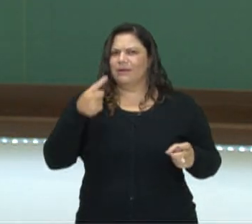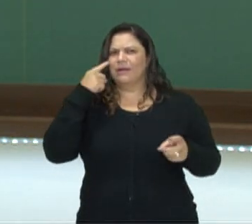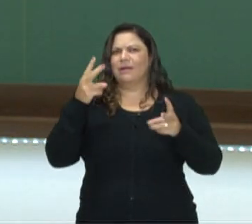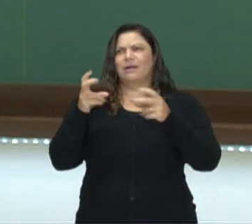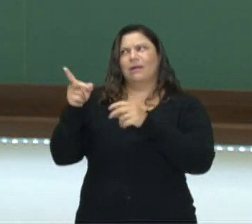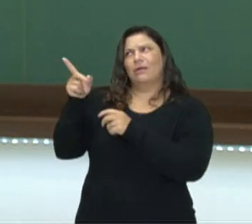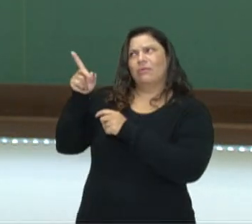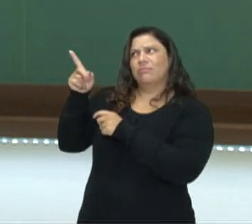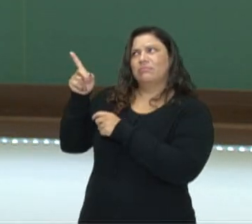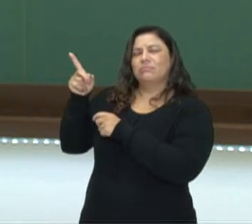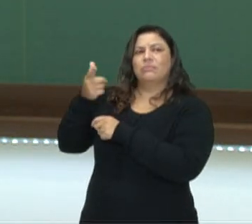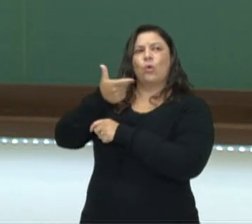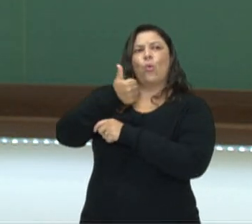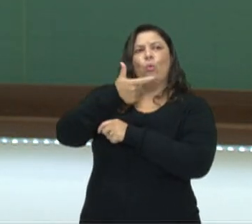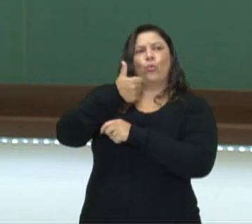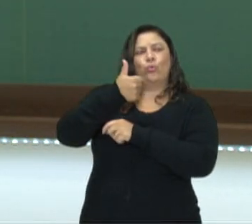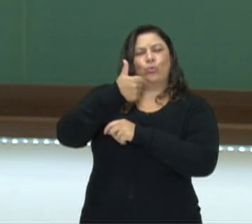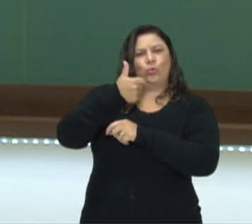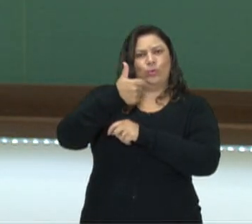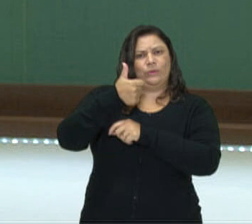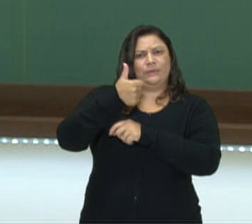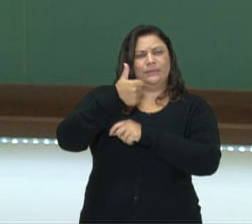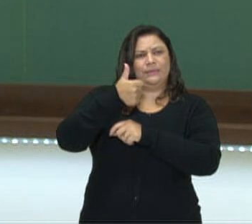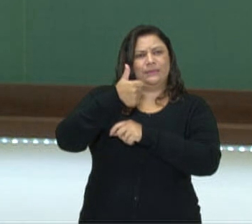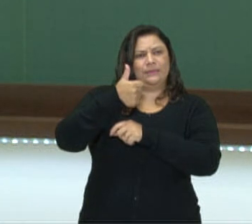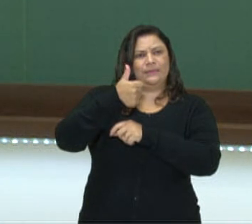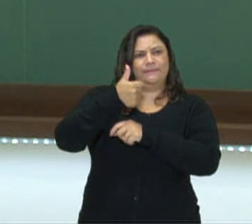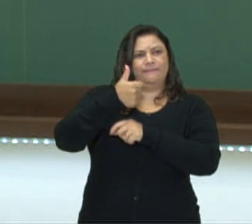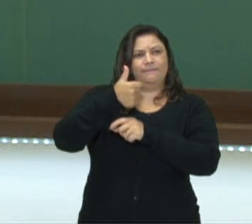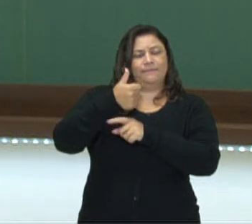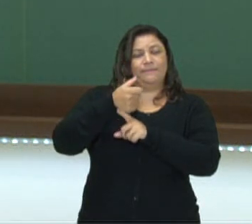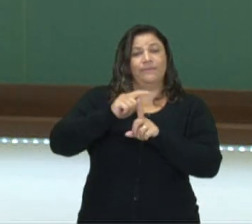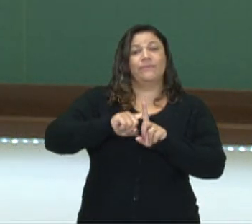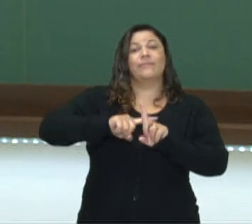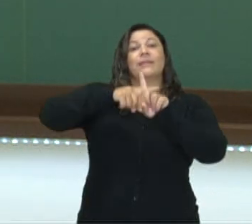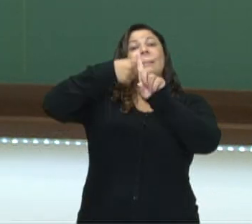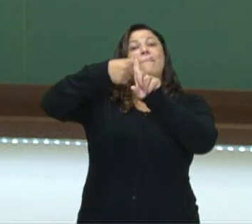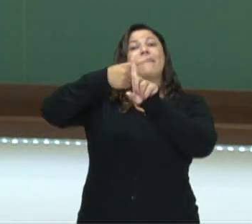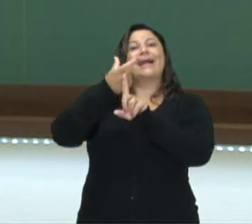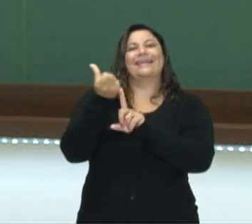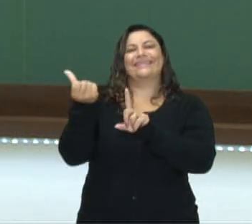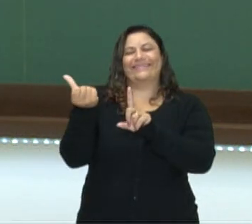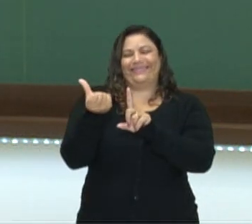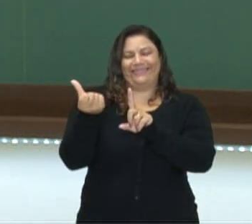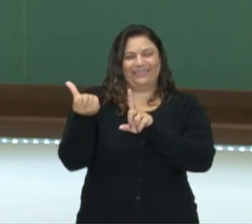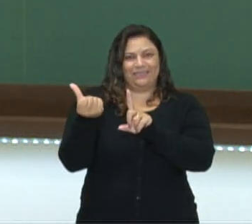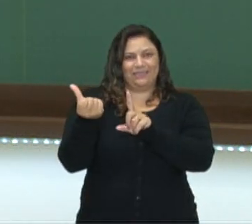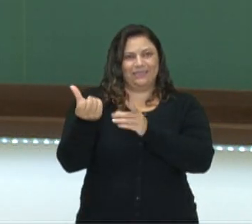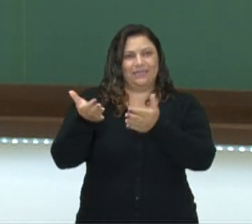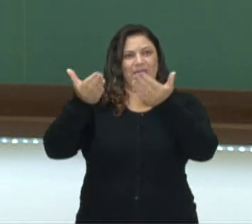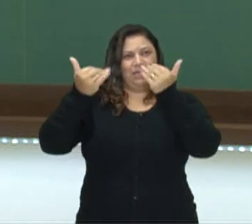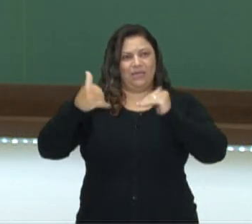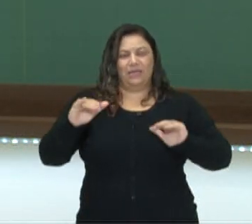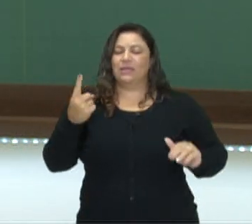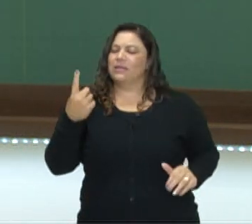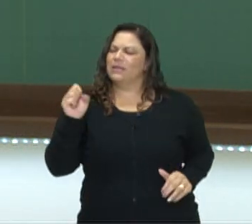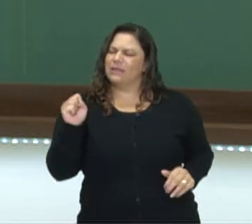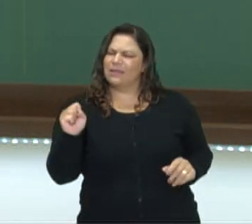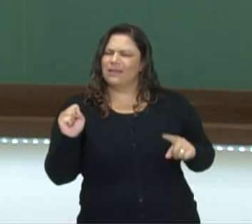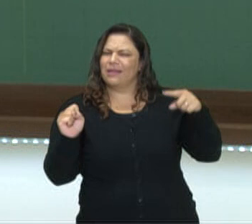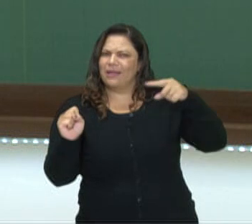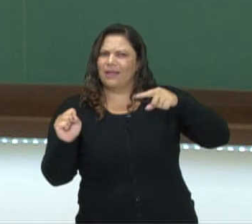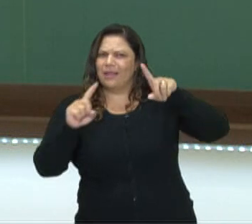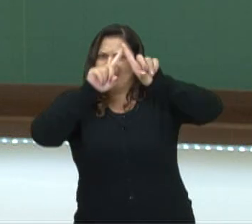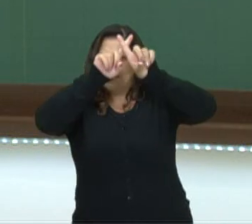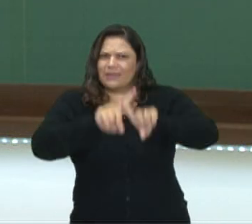O 12 para virar 18 é como se fosse 12 mais 6. Ah, então é a tabuada do